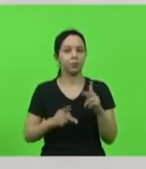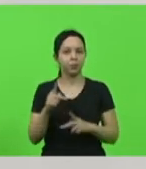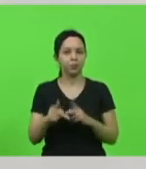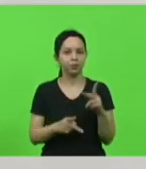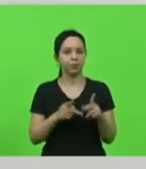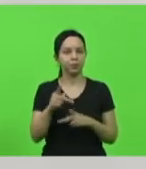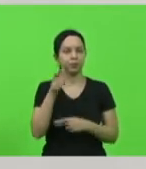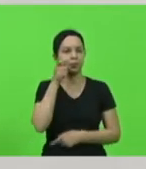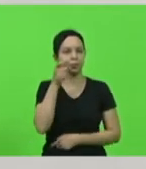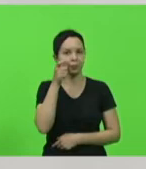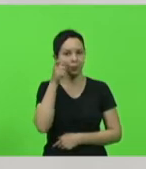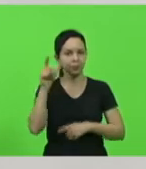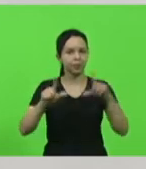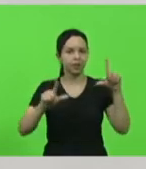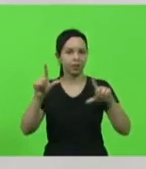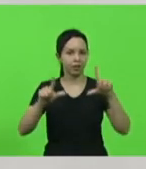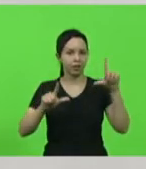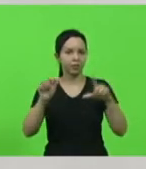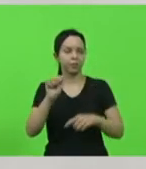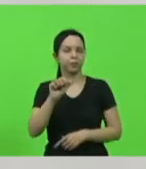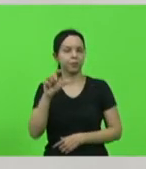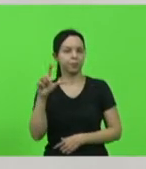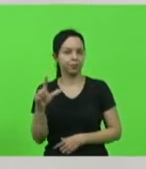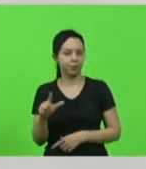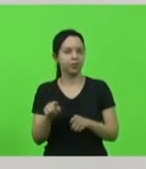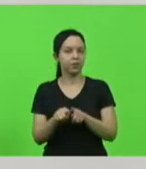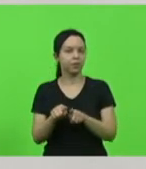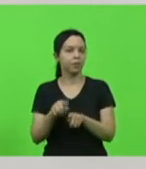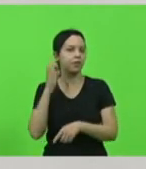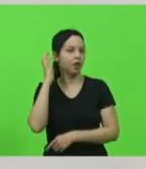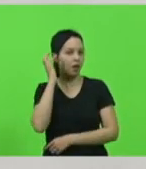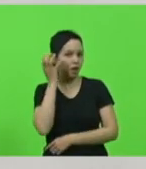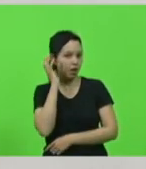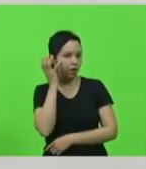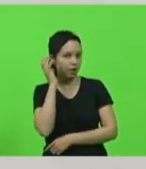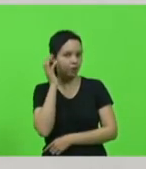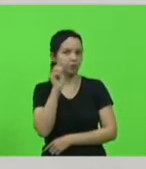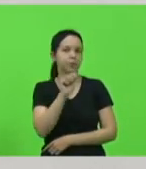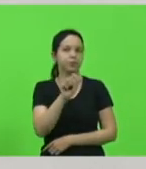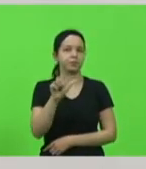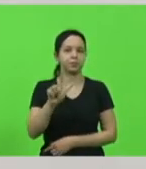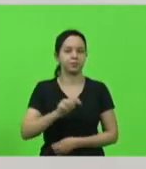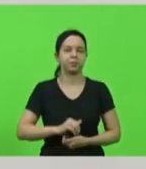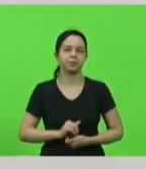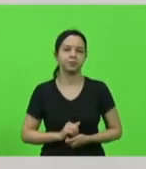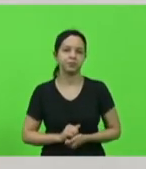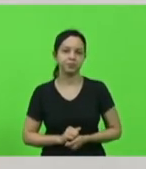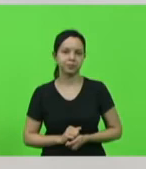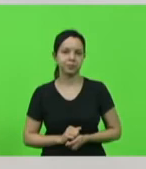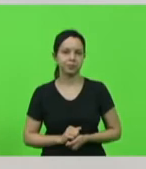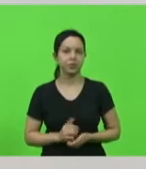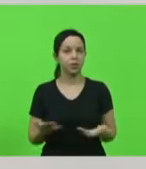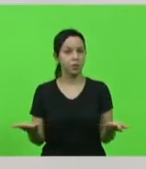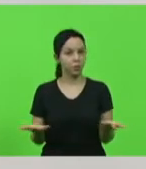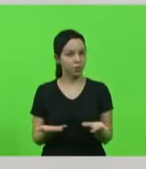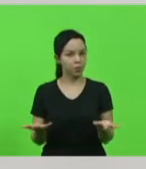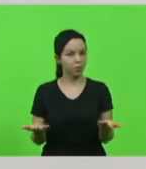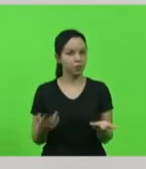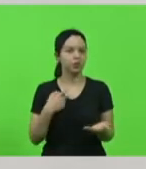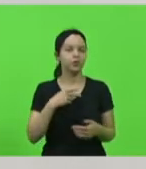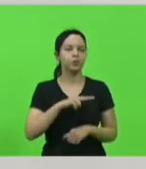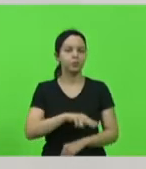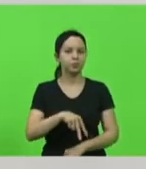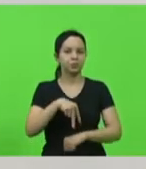assiste pela TVA e nos ouve pela Rádio Alesc. Subo a esta tribuna